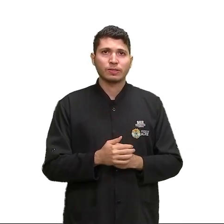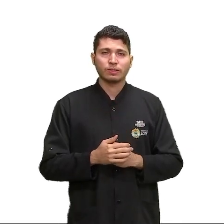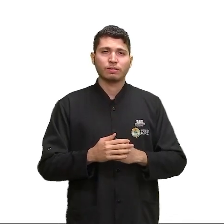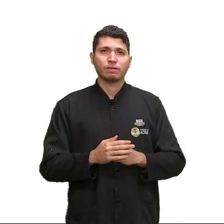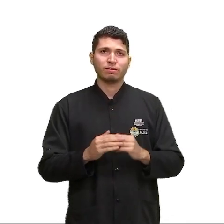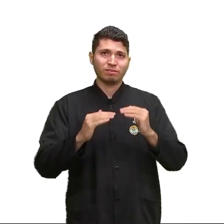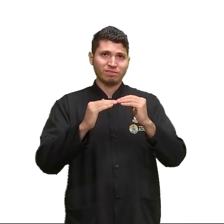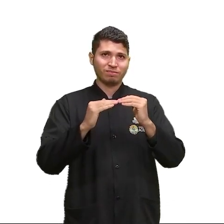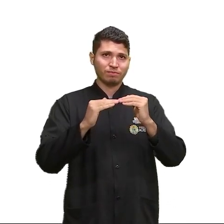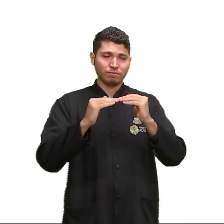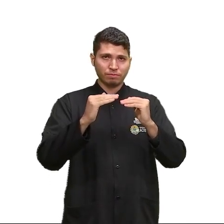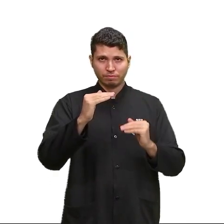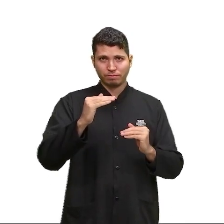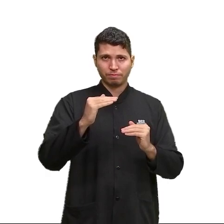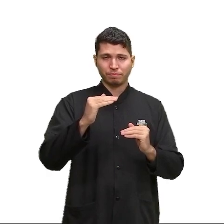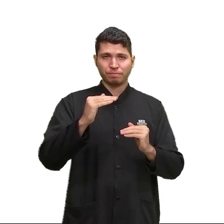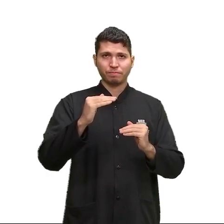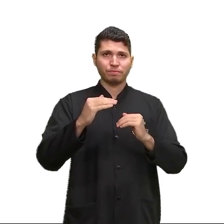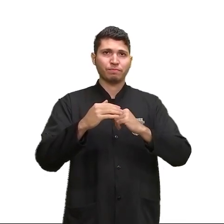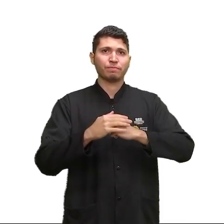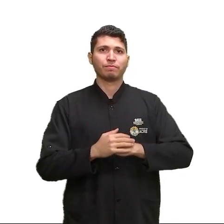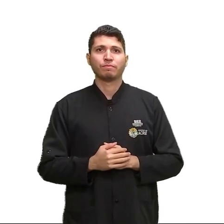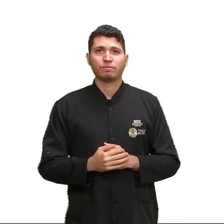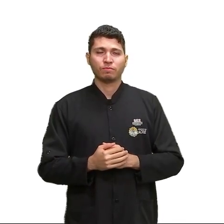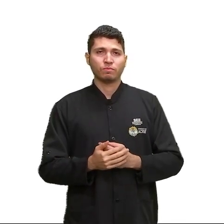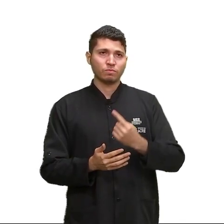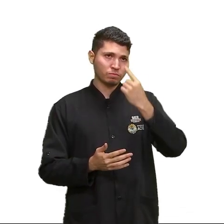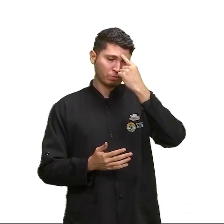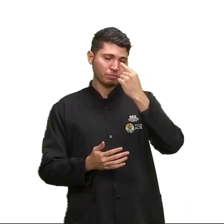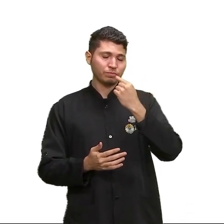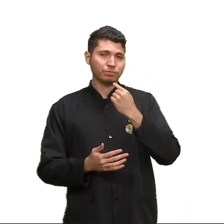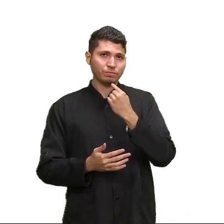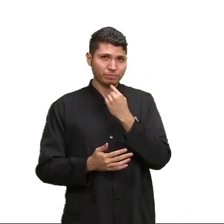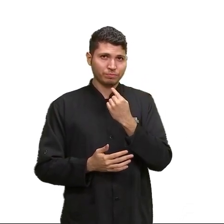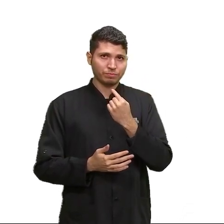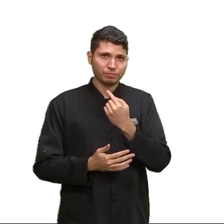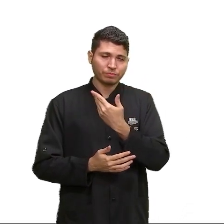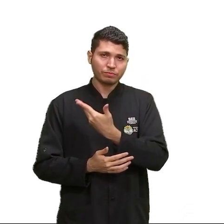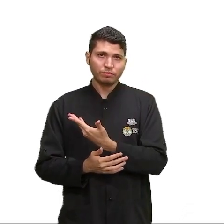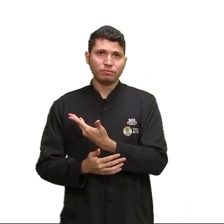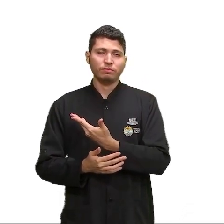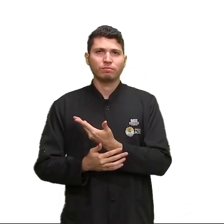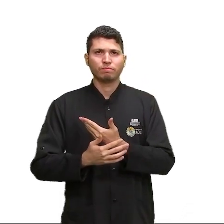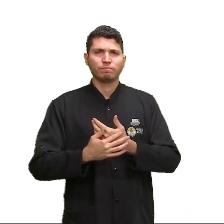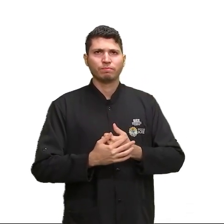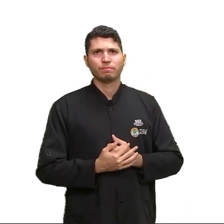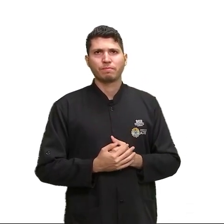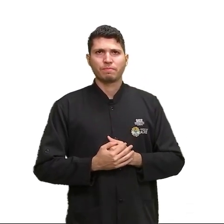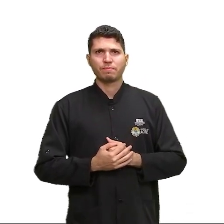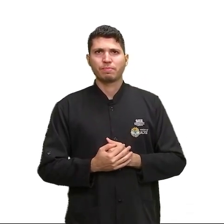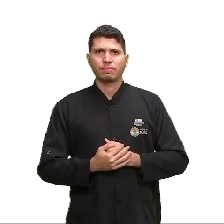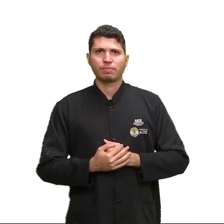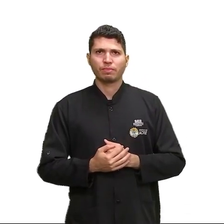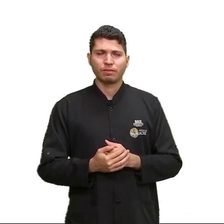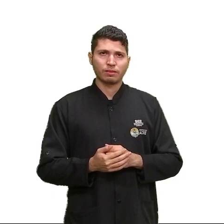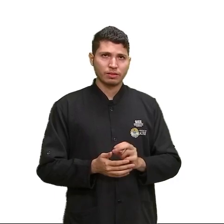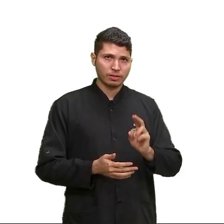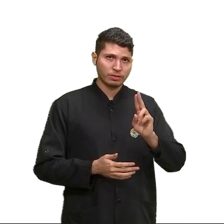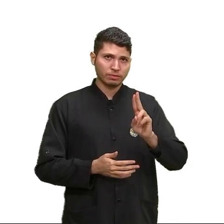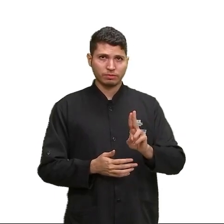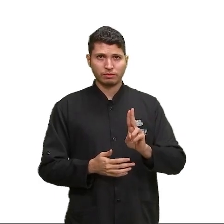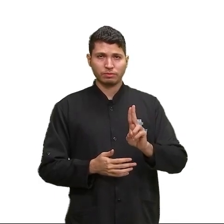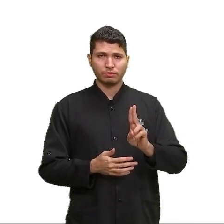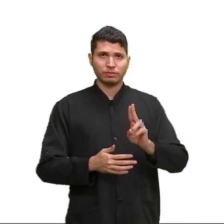sua tensão nominal, E, conforme a figura. Uma vez que se sabe o valor da tensão nominal da